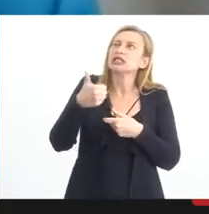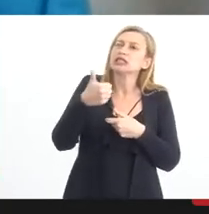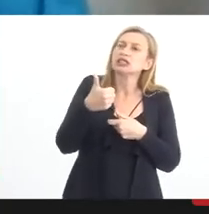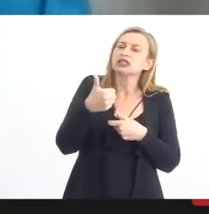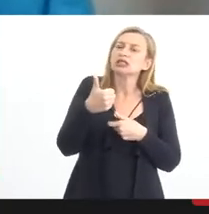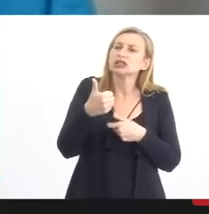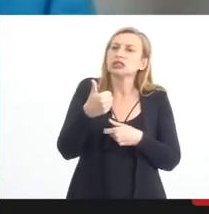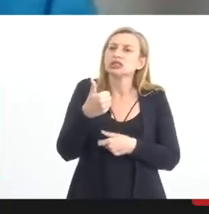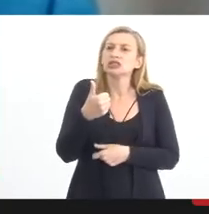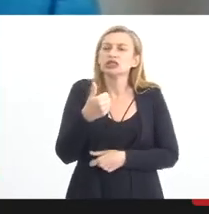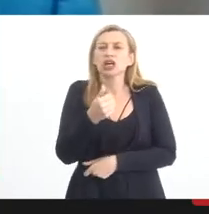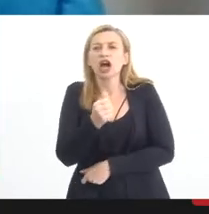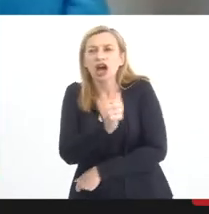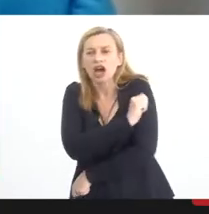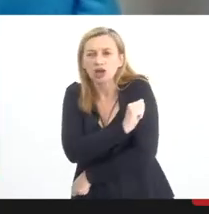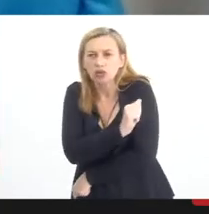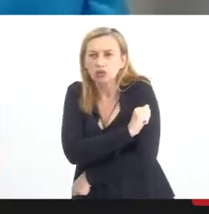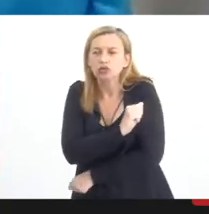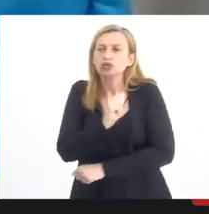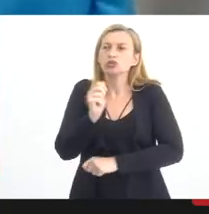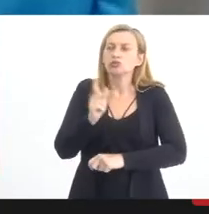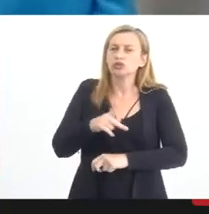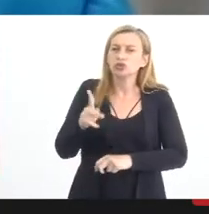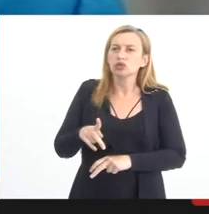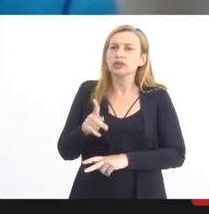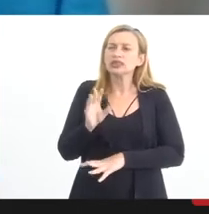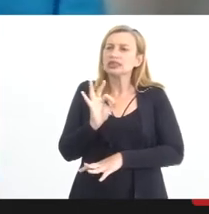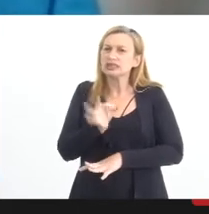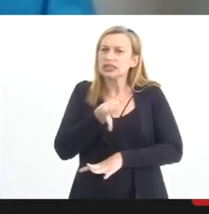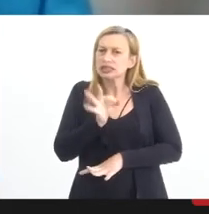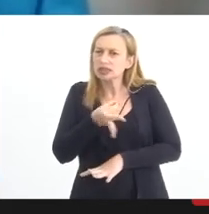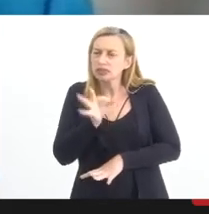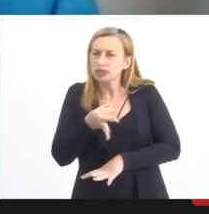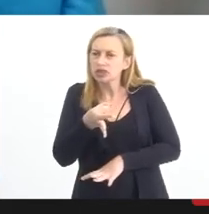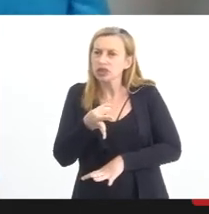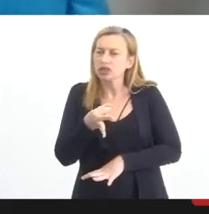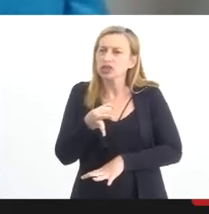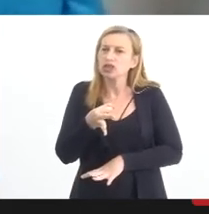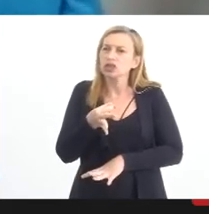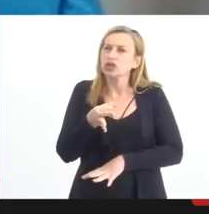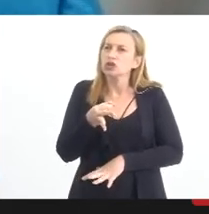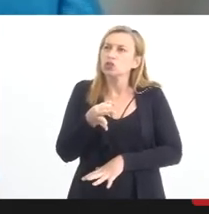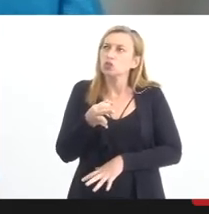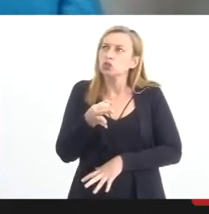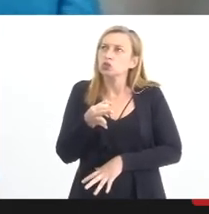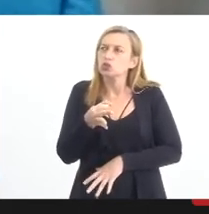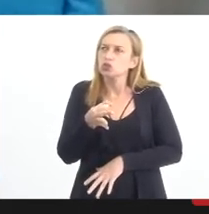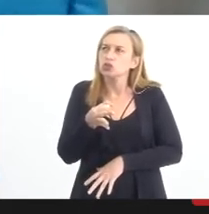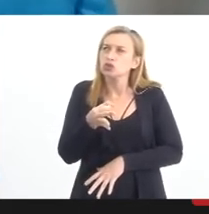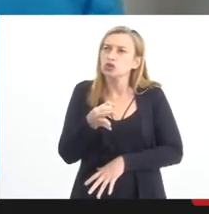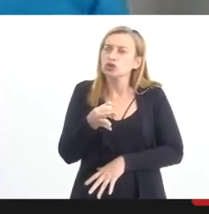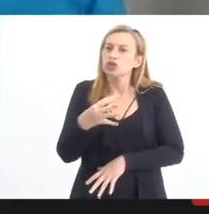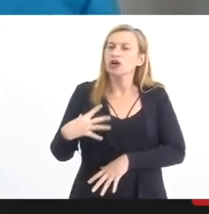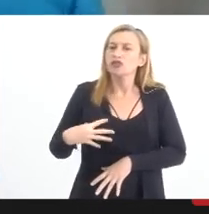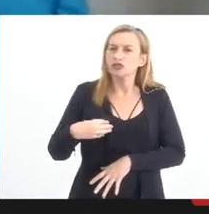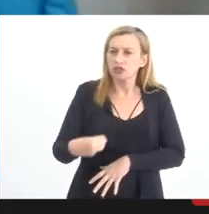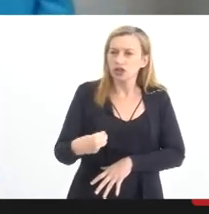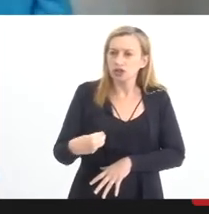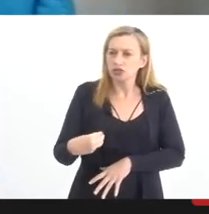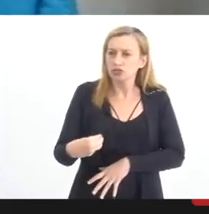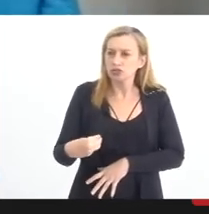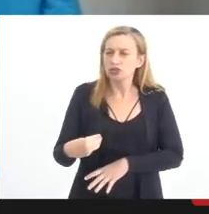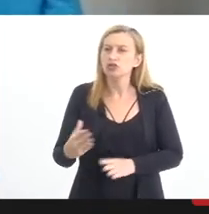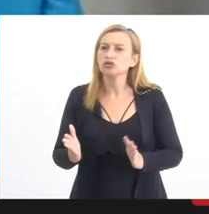na nossa UERJ que é esmagadoramente composta por filhos da classe